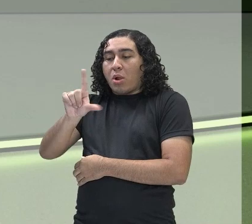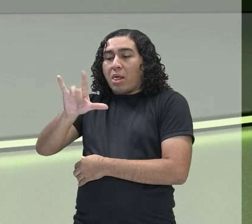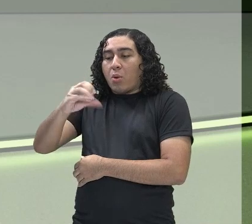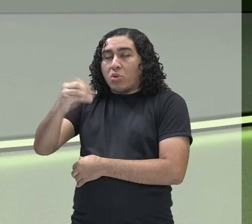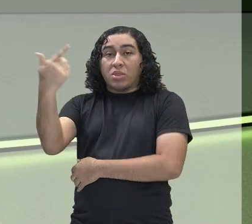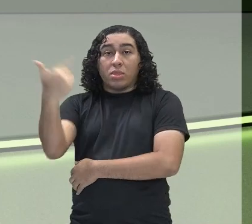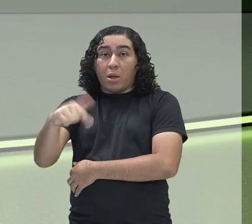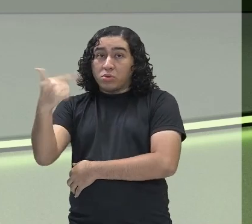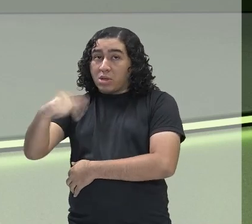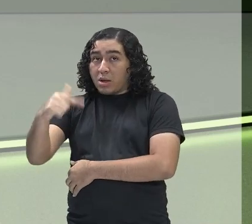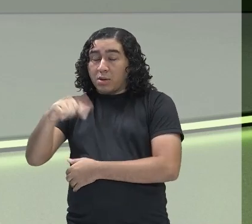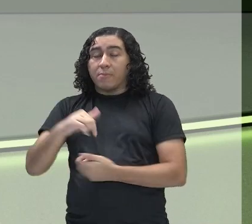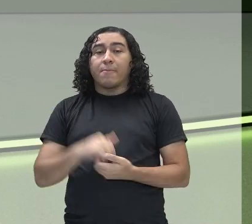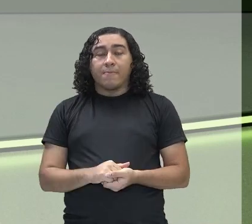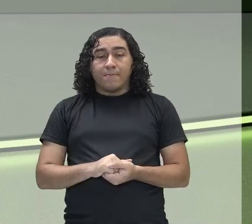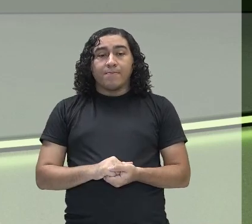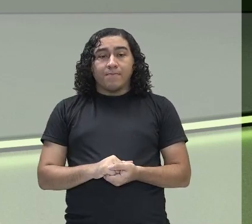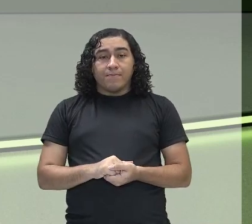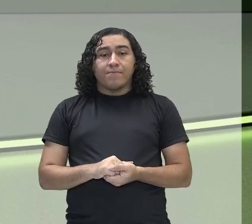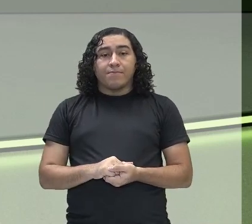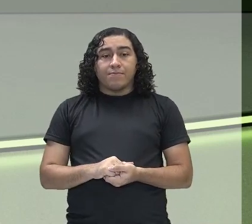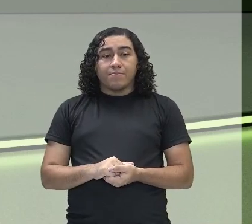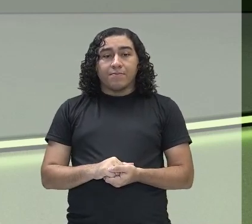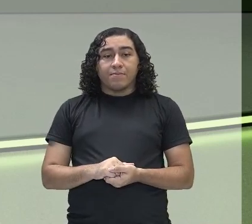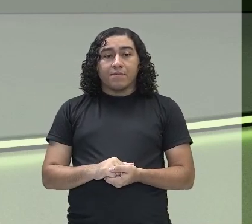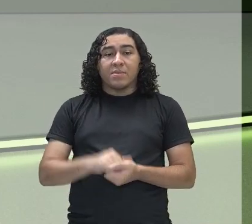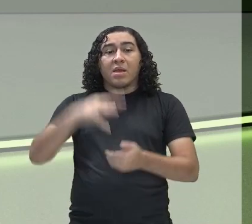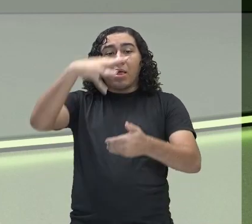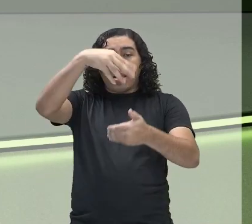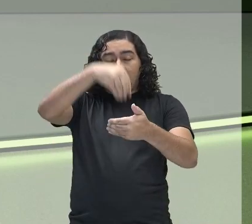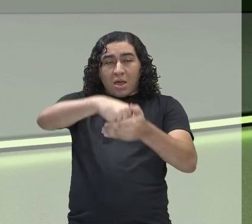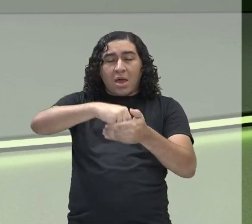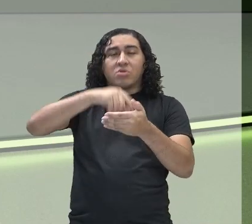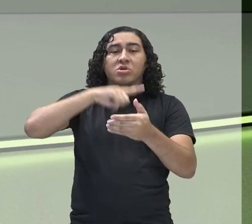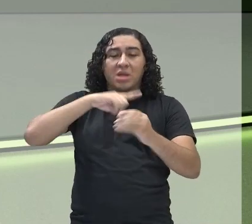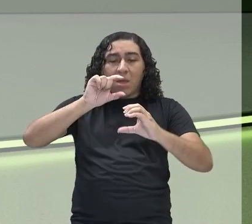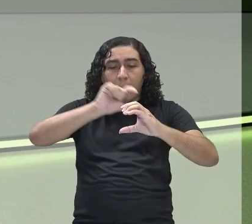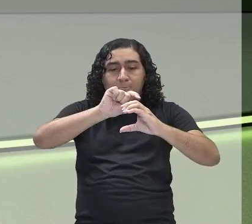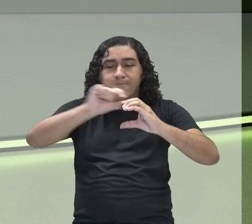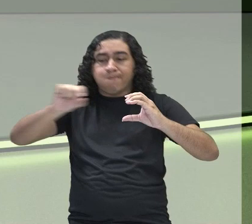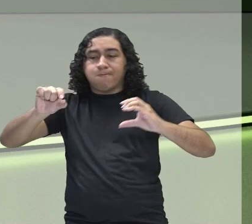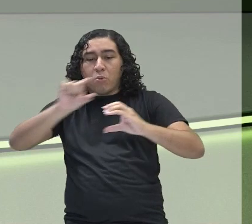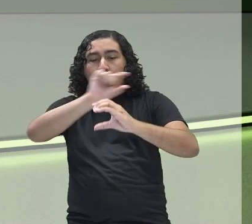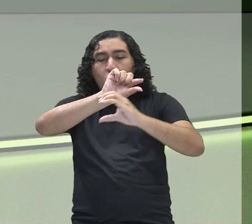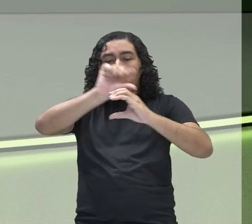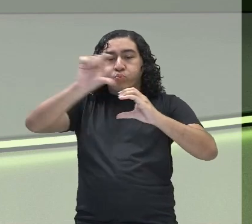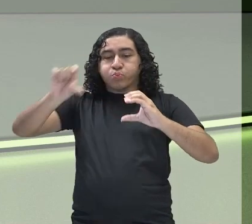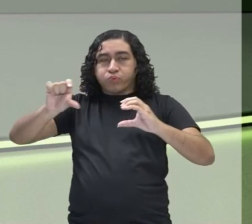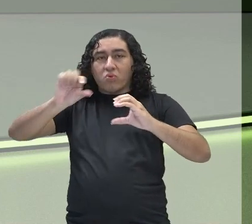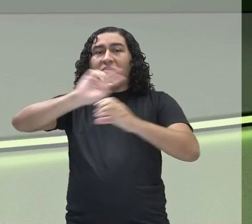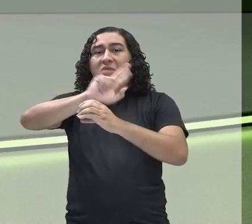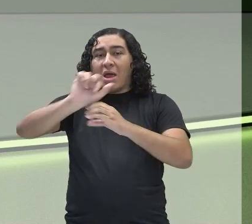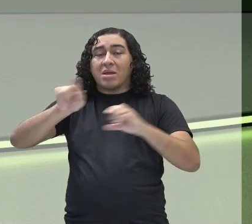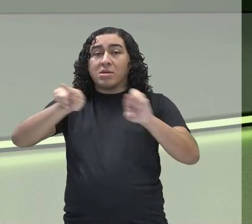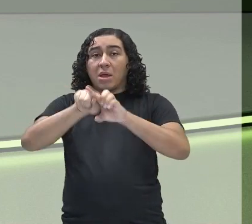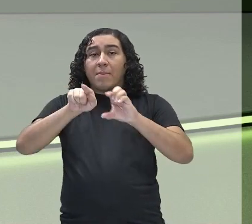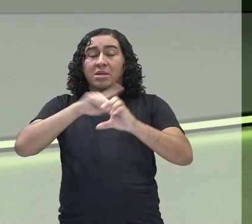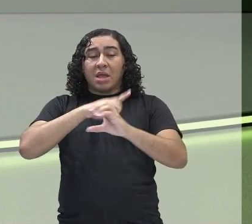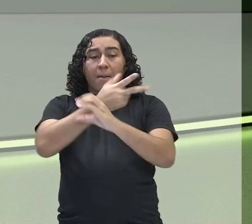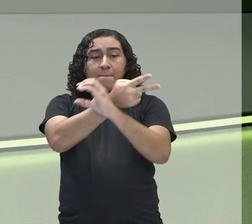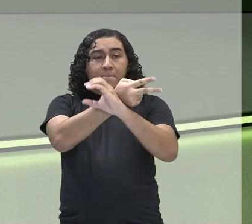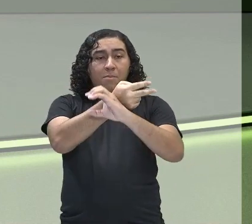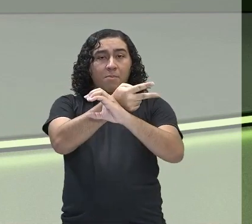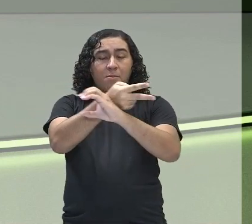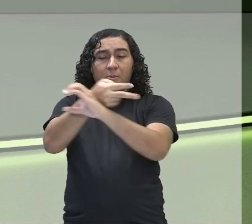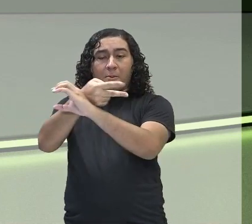célula são os ribossomos ele vai apresentar a membrana plasmática parede celular flagelos no processo de locomoção né